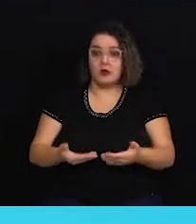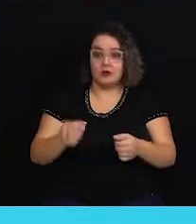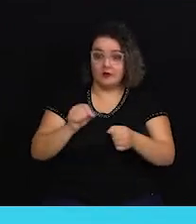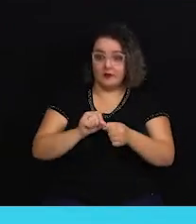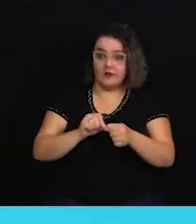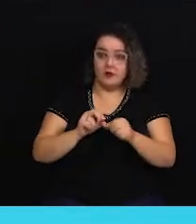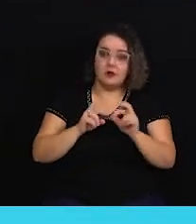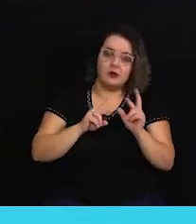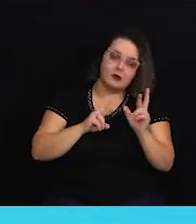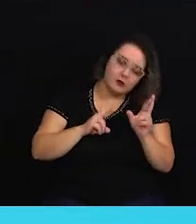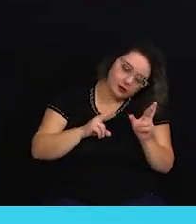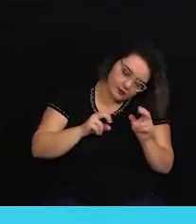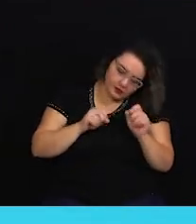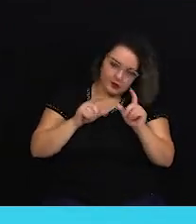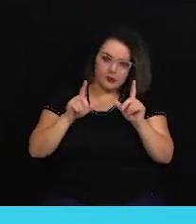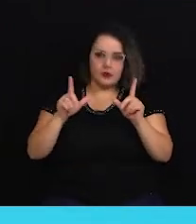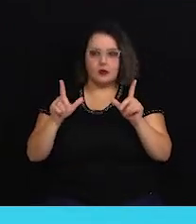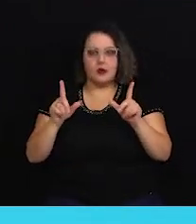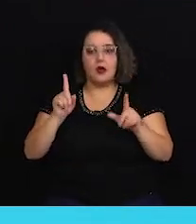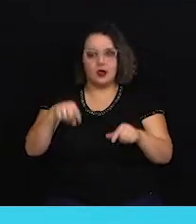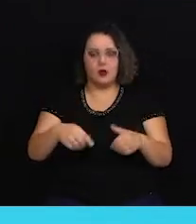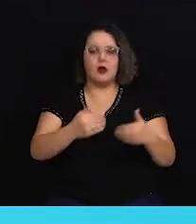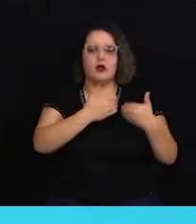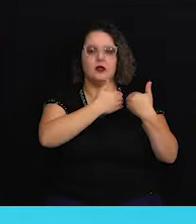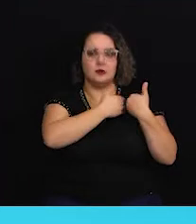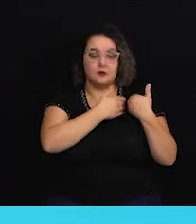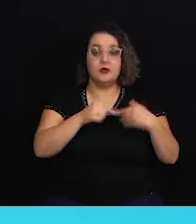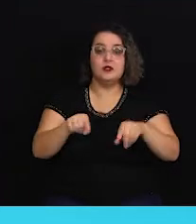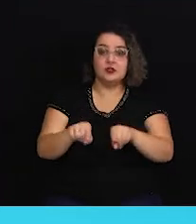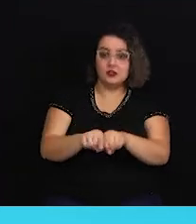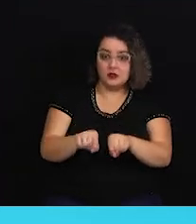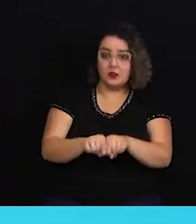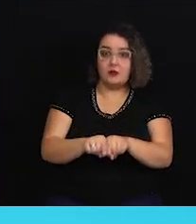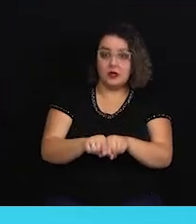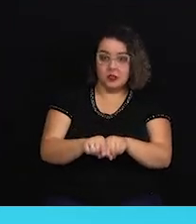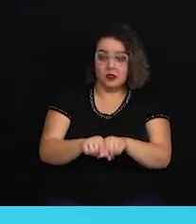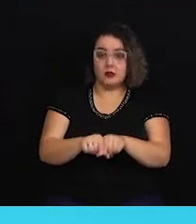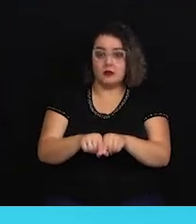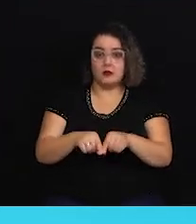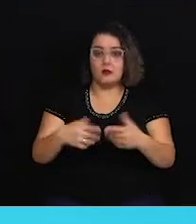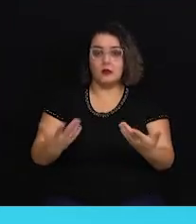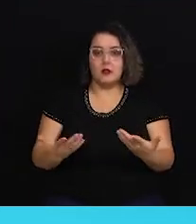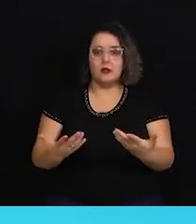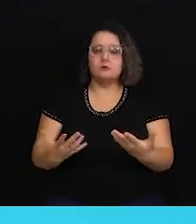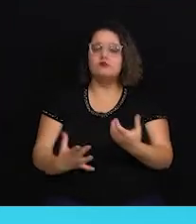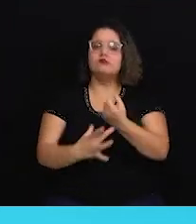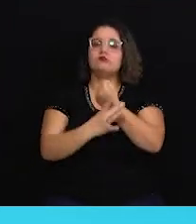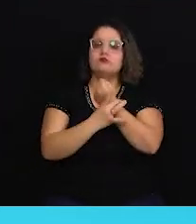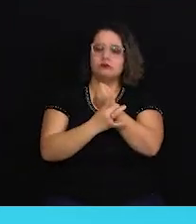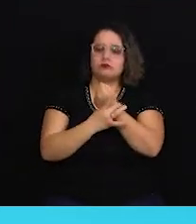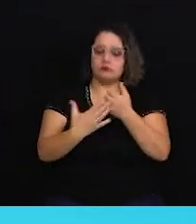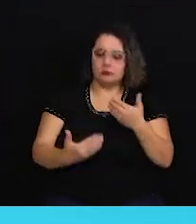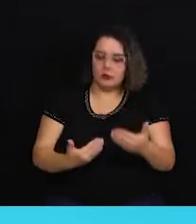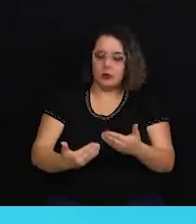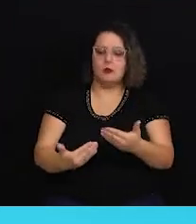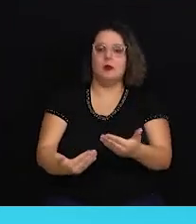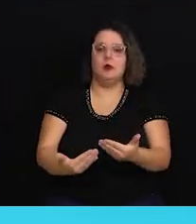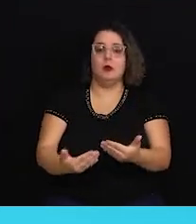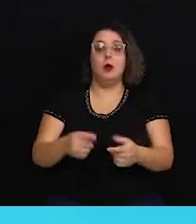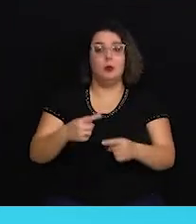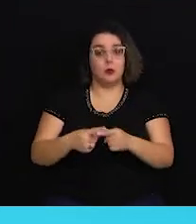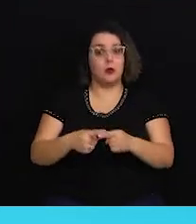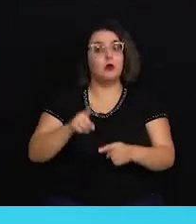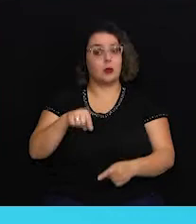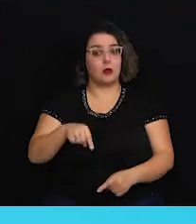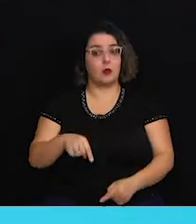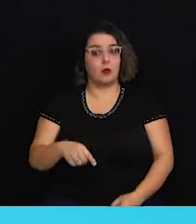onde além de fazer o dormir e acordar, ele é o responsável também para elevar e trazer um aspecto de muita segurança para o procedimento, já